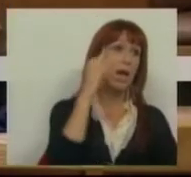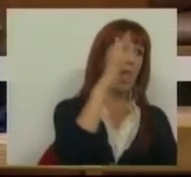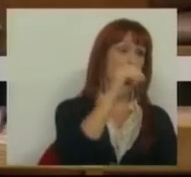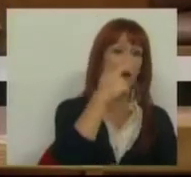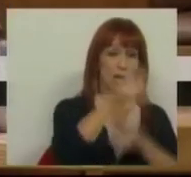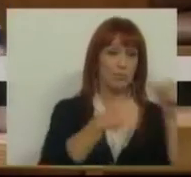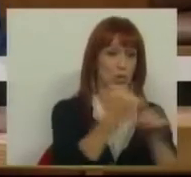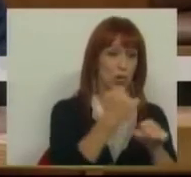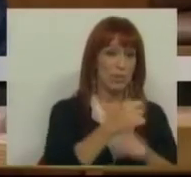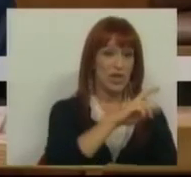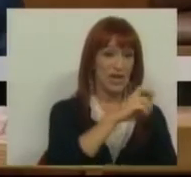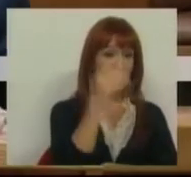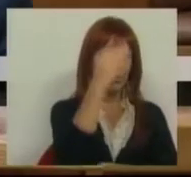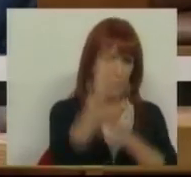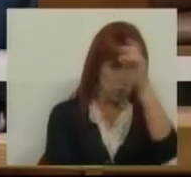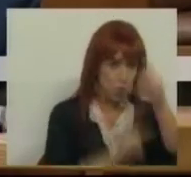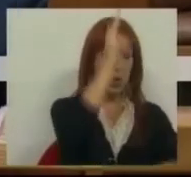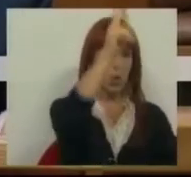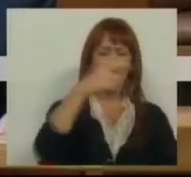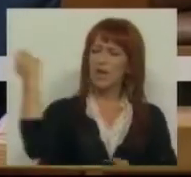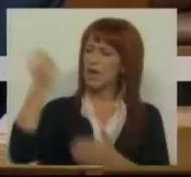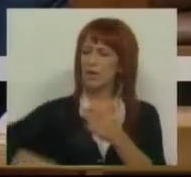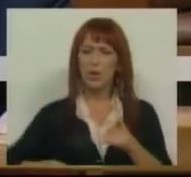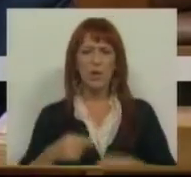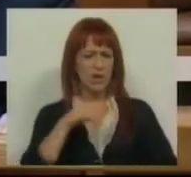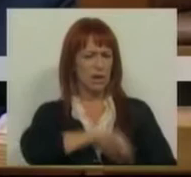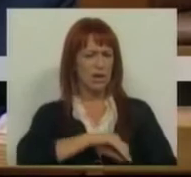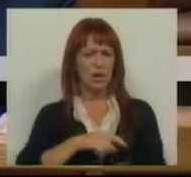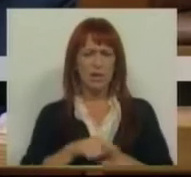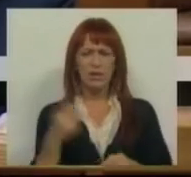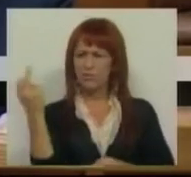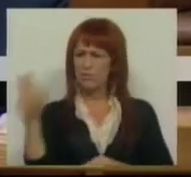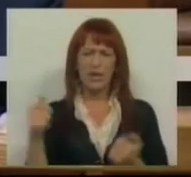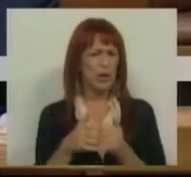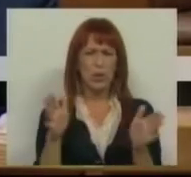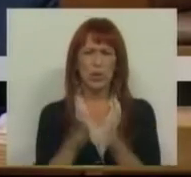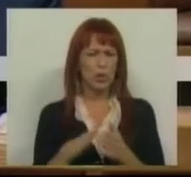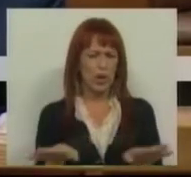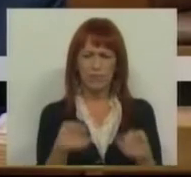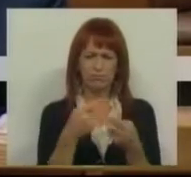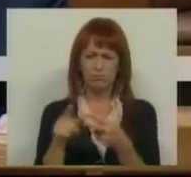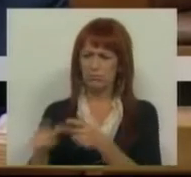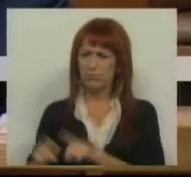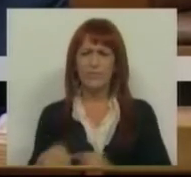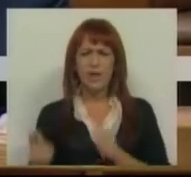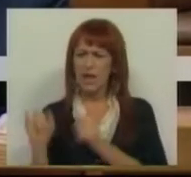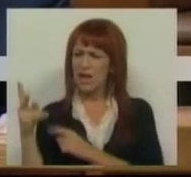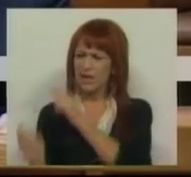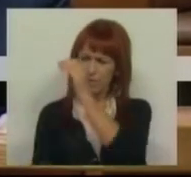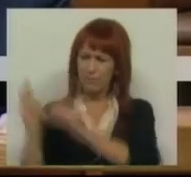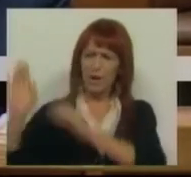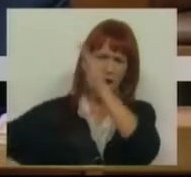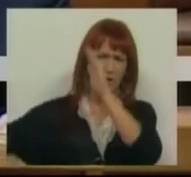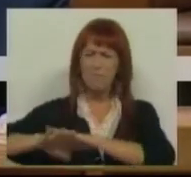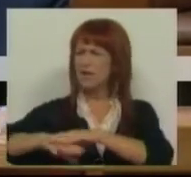IRS dos trabalhadores em 30%, taxado as pensões de toda a forma e feitio, aumentado o IVA até aos